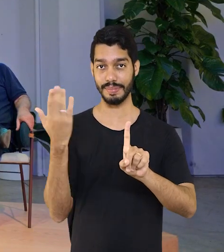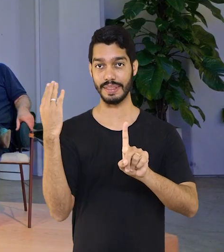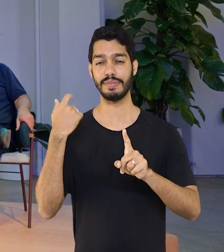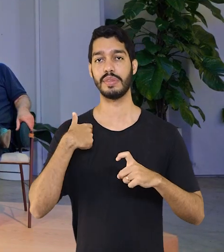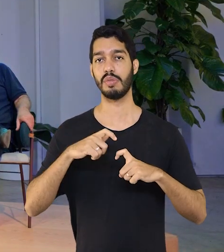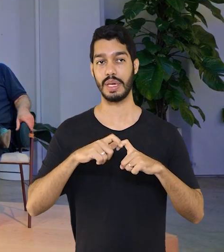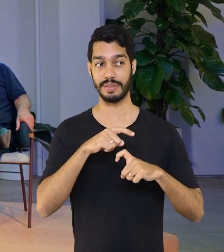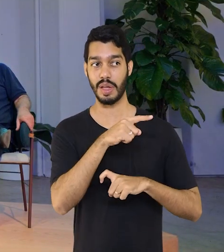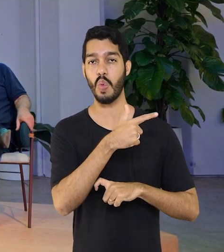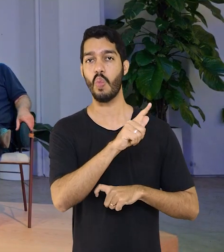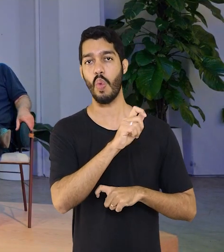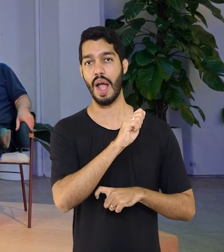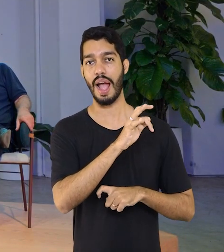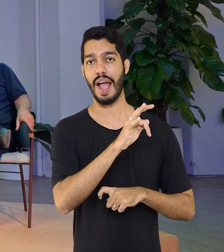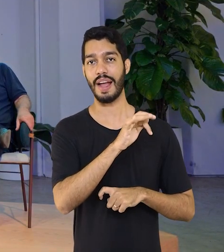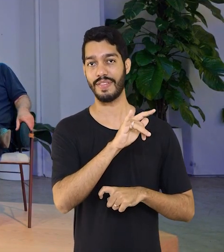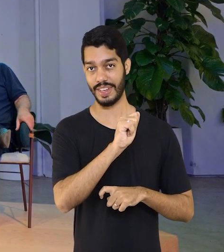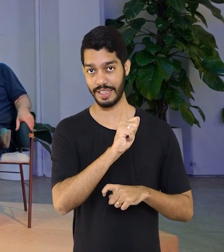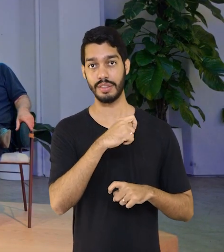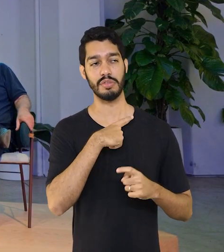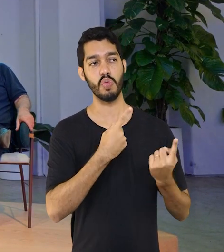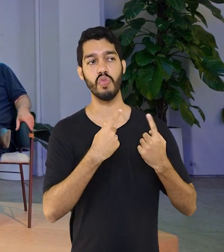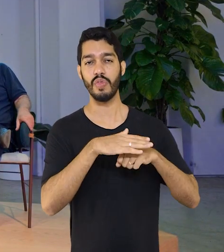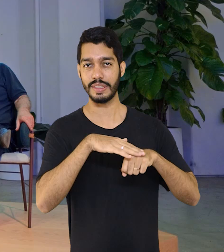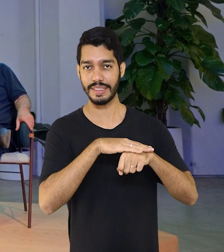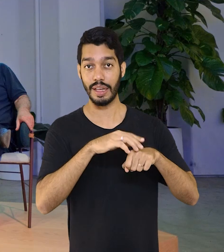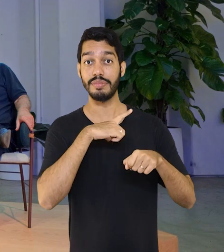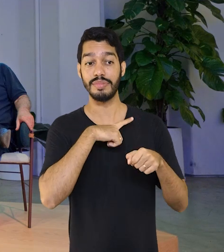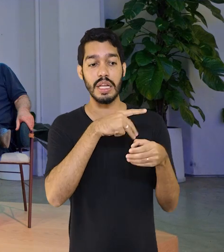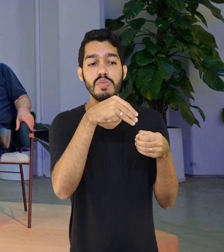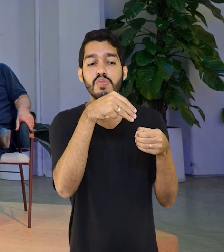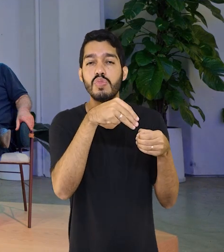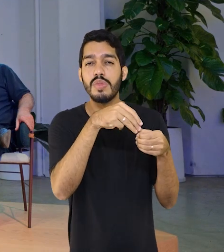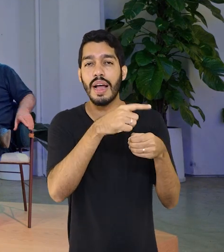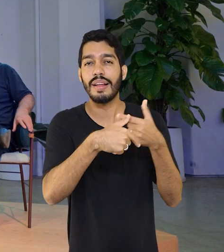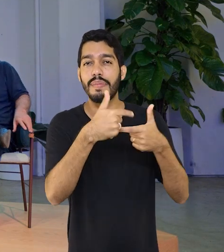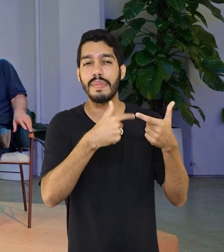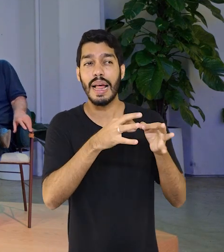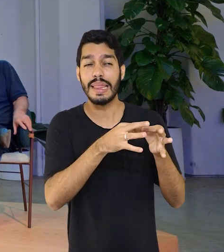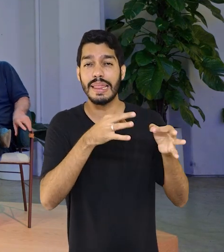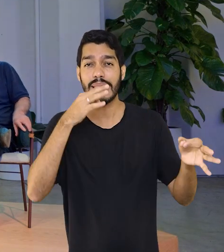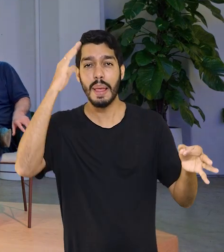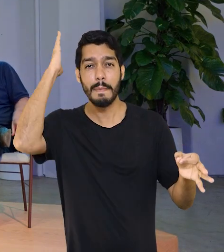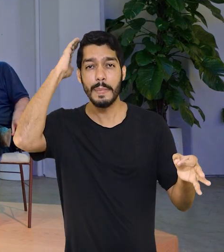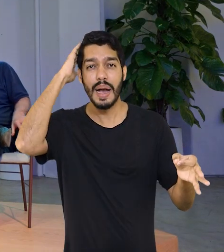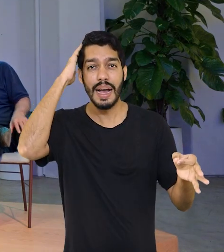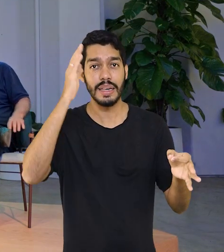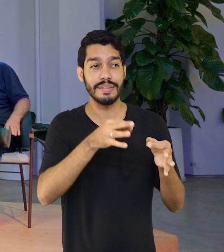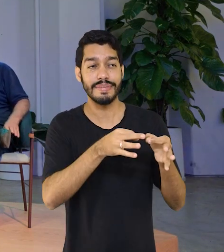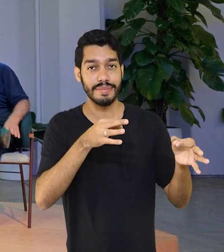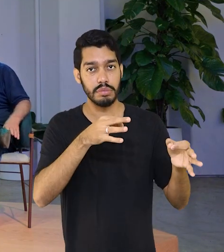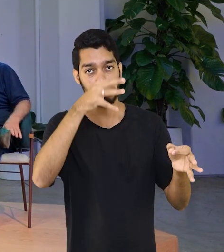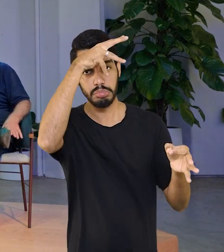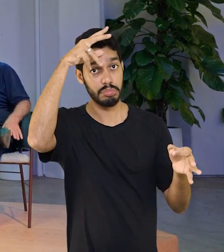mês passado, eu estava conversando com um médico da AFIA, que ele trabalha em Abaetetuba, que é um município lá do interior do